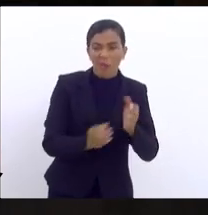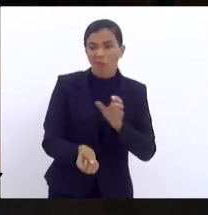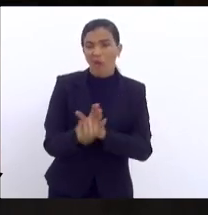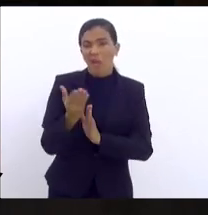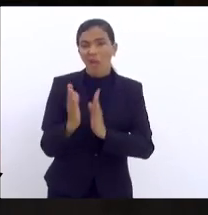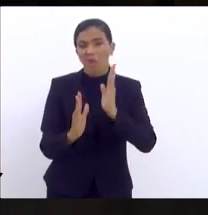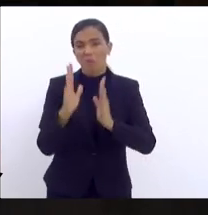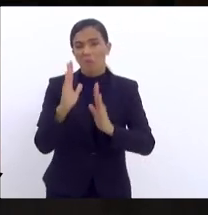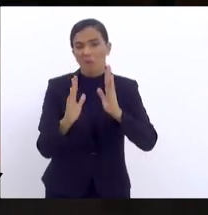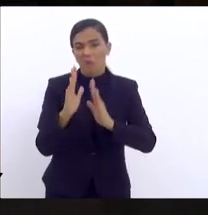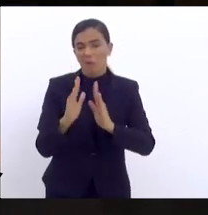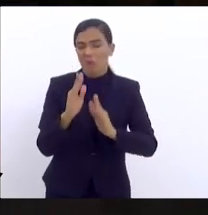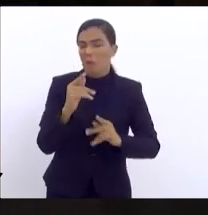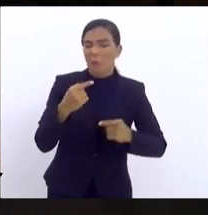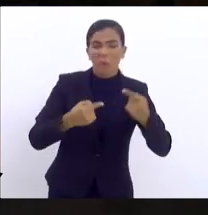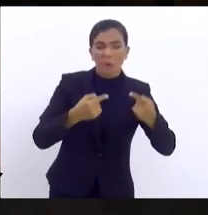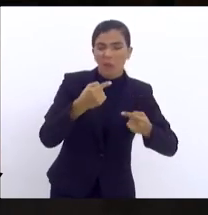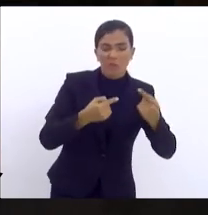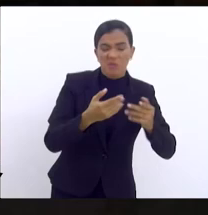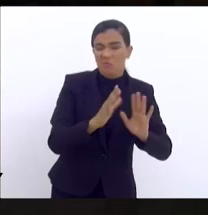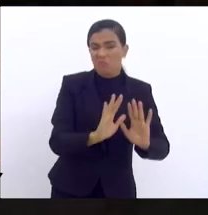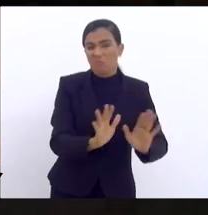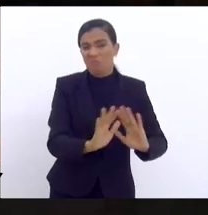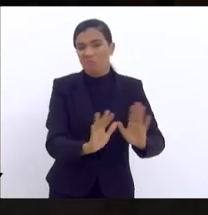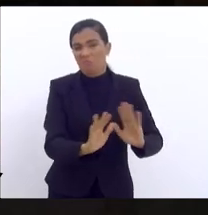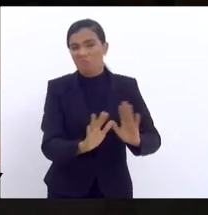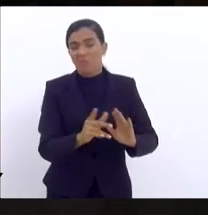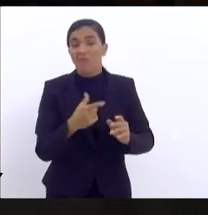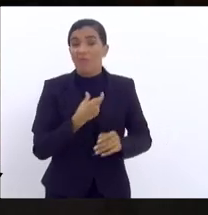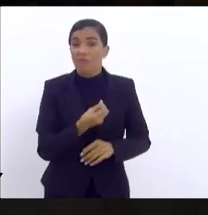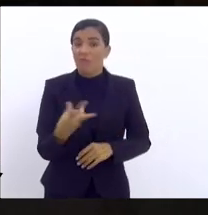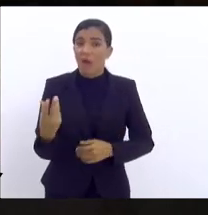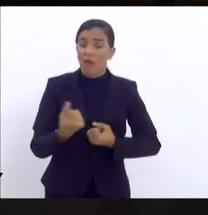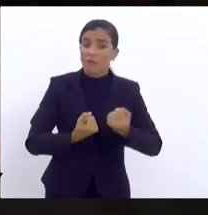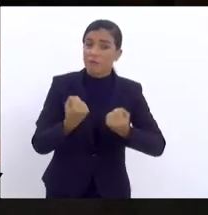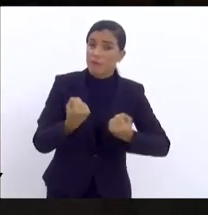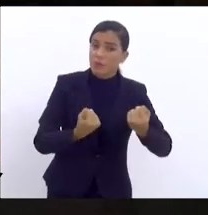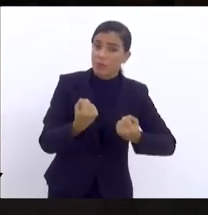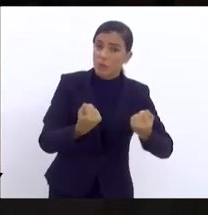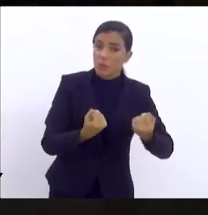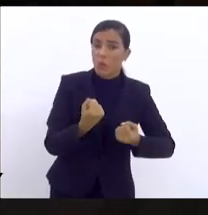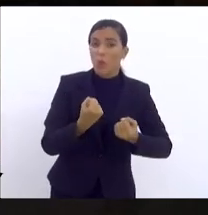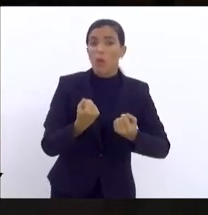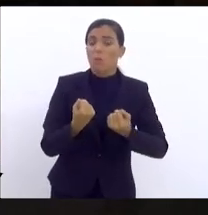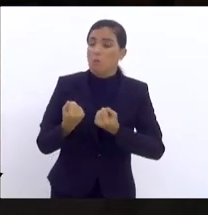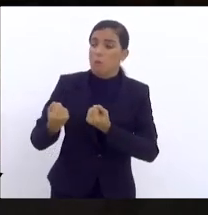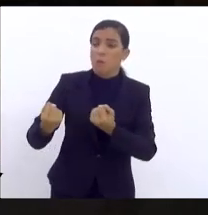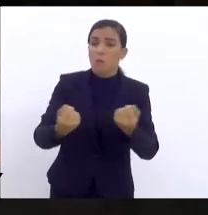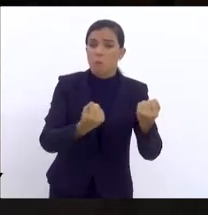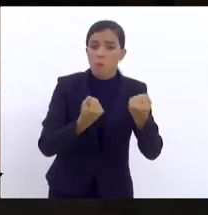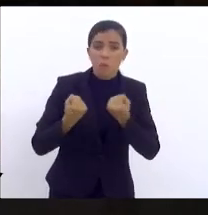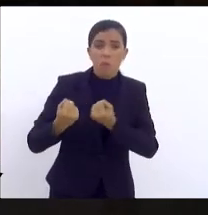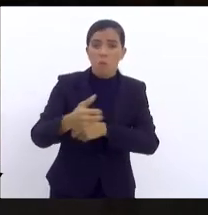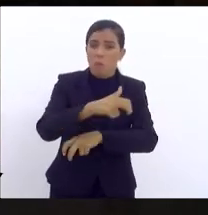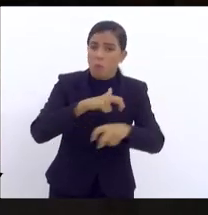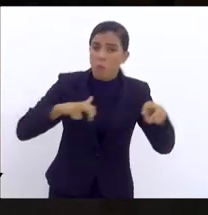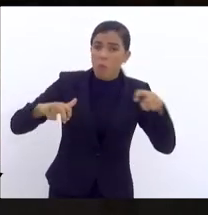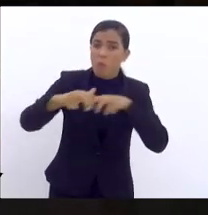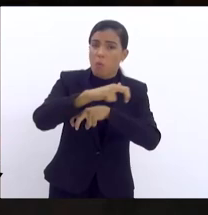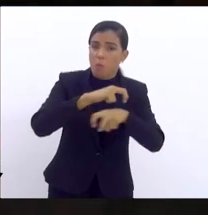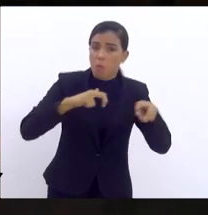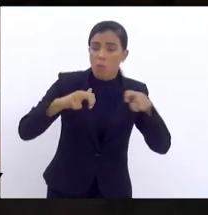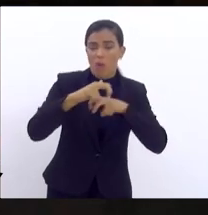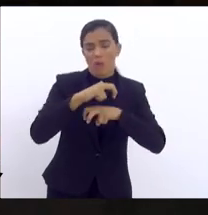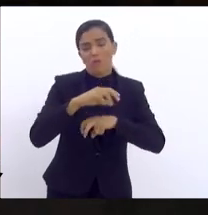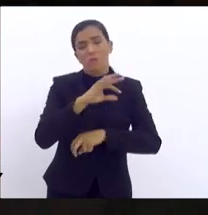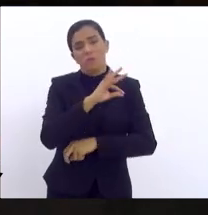de uma outra política tá num centro ali ó qual várias viaturas é é é circulam naquele local já normal de